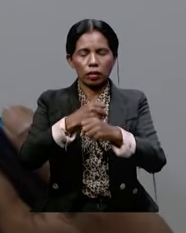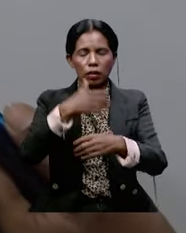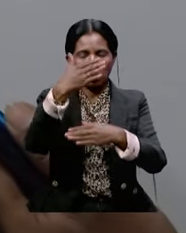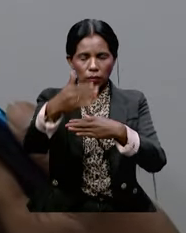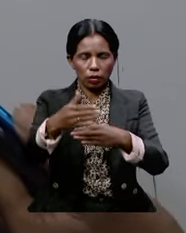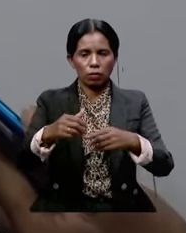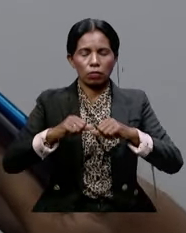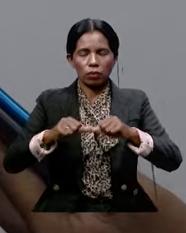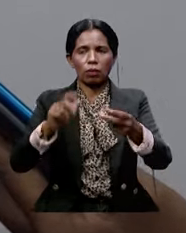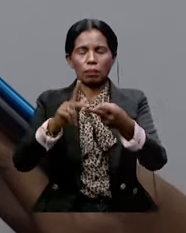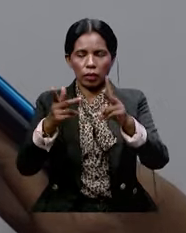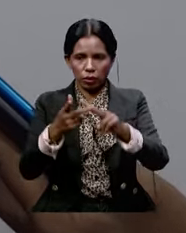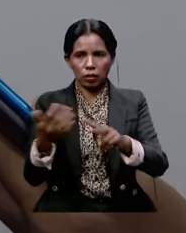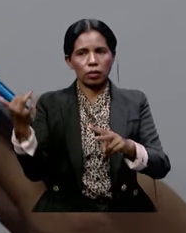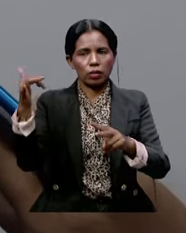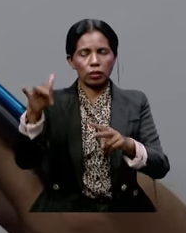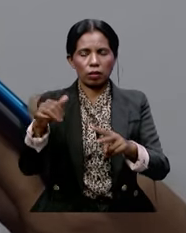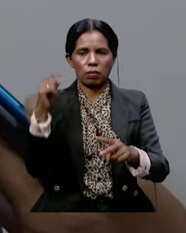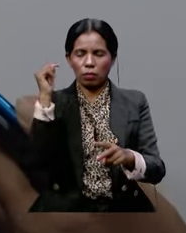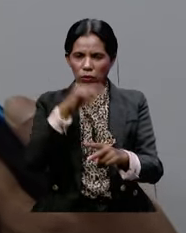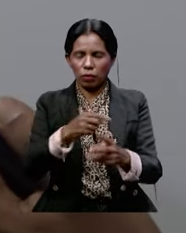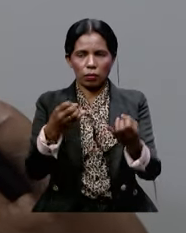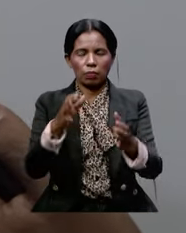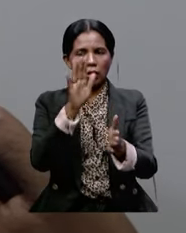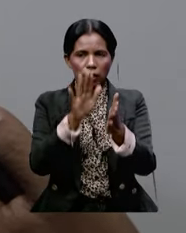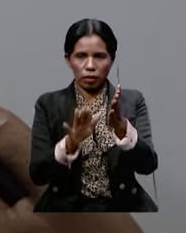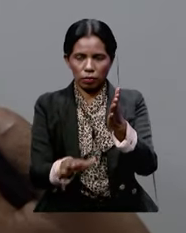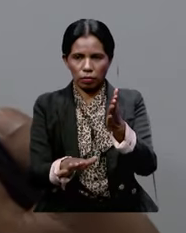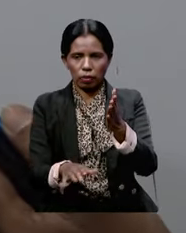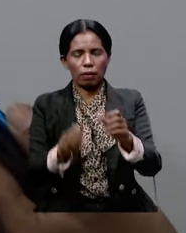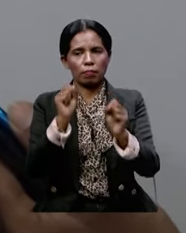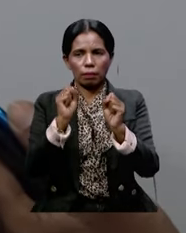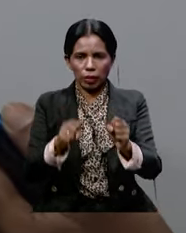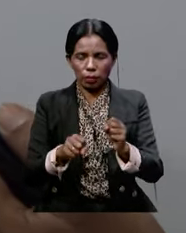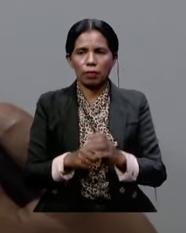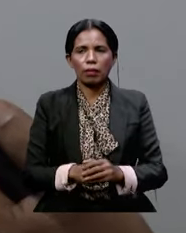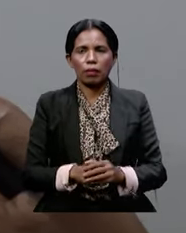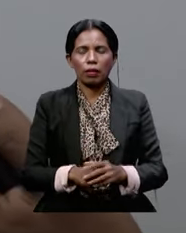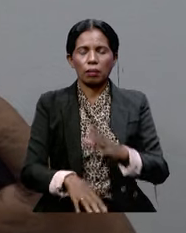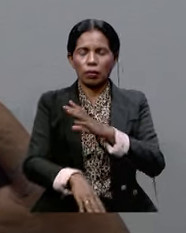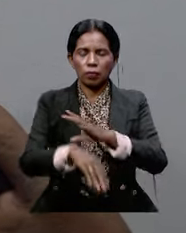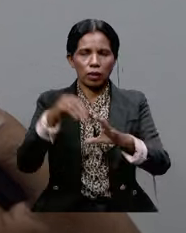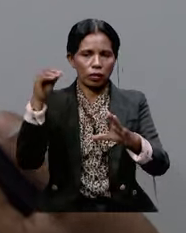parceiro ma si ne bema malandro itua da la ruma bel hatun o belemos belemos